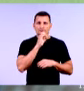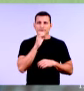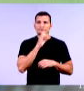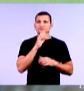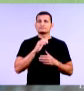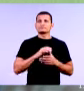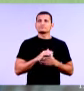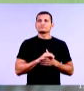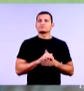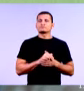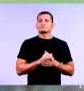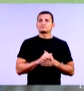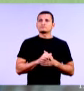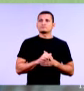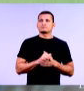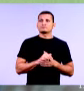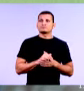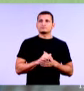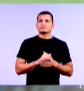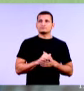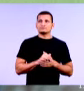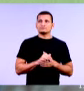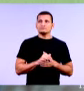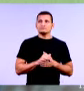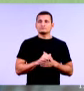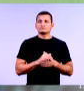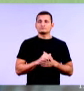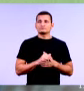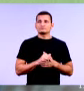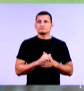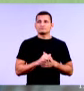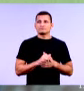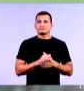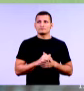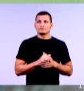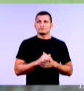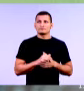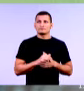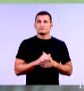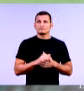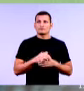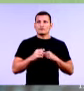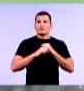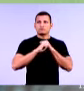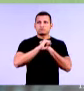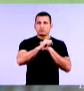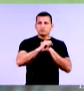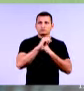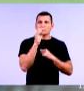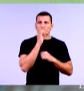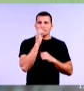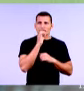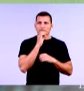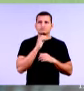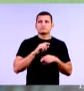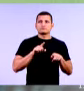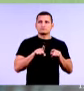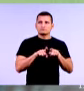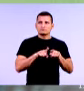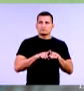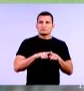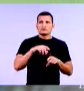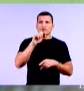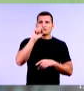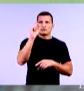depois, que realmente é uma velocidade fantástica, né? Temos o azul, que são os backbones de 3